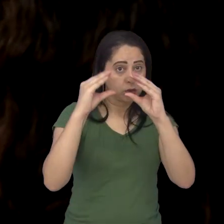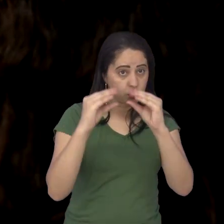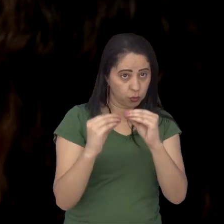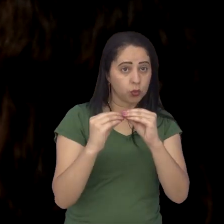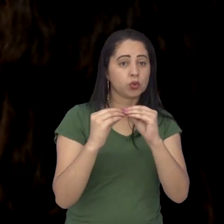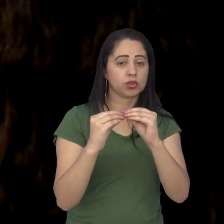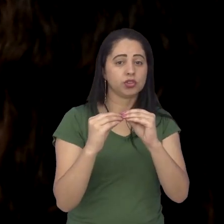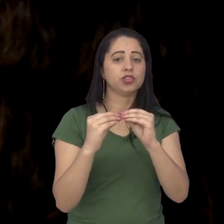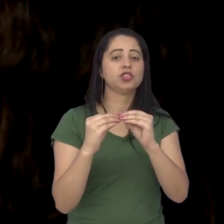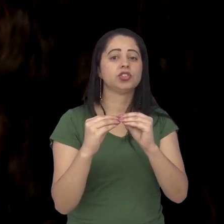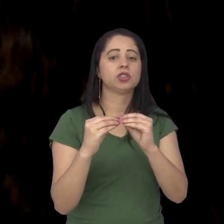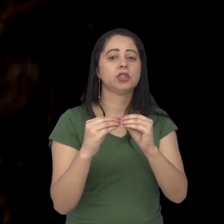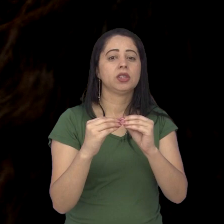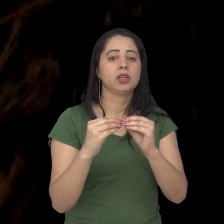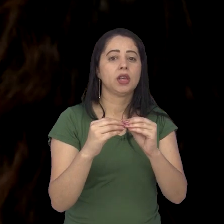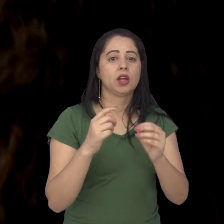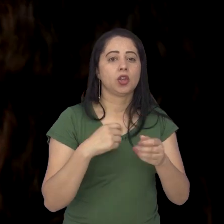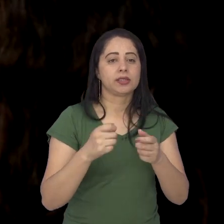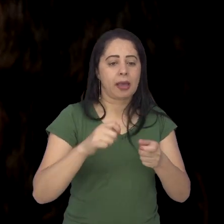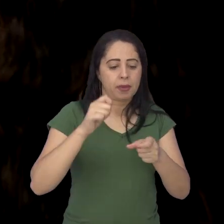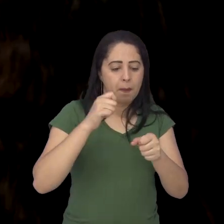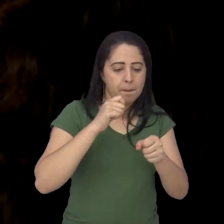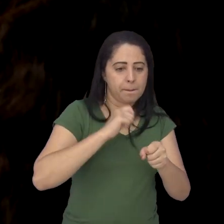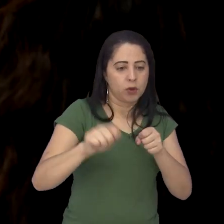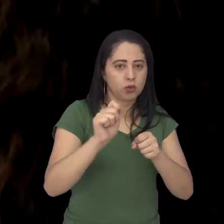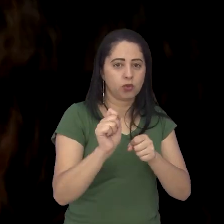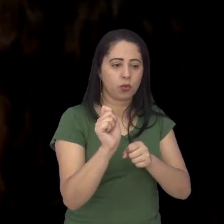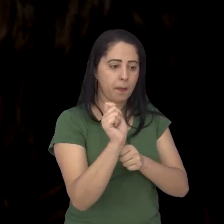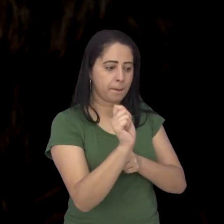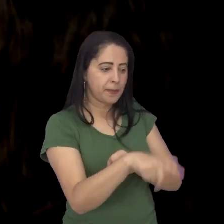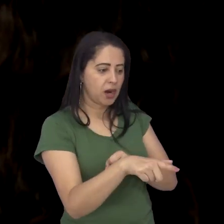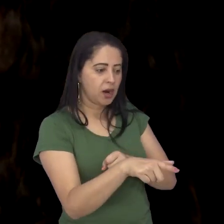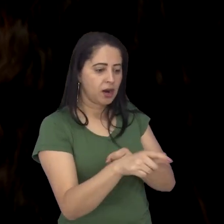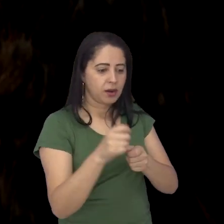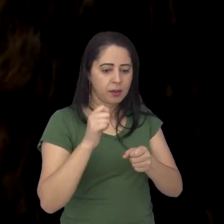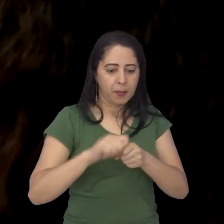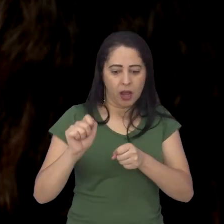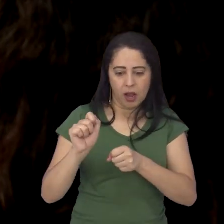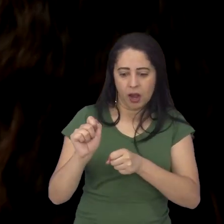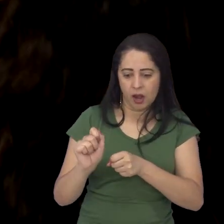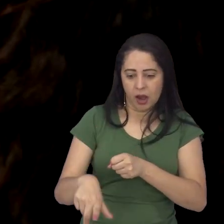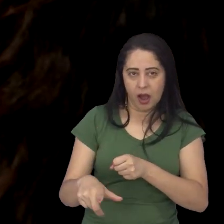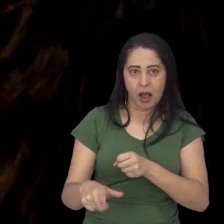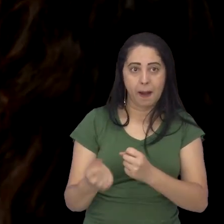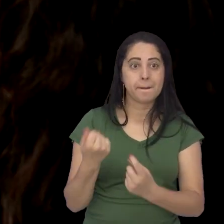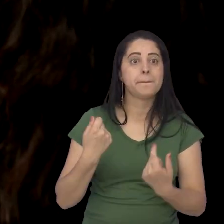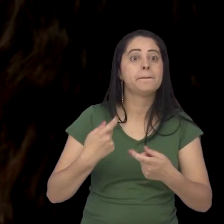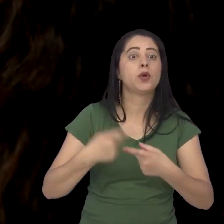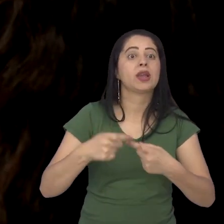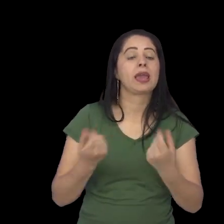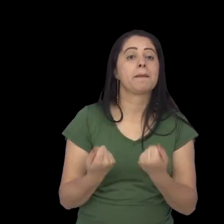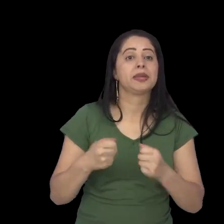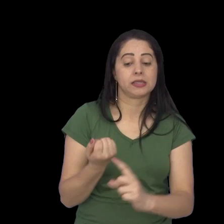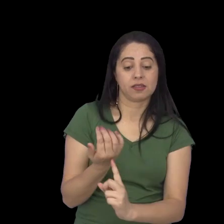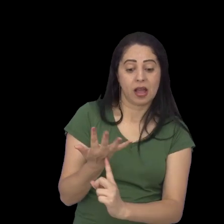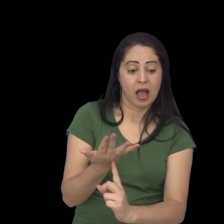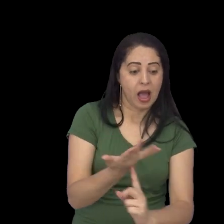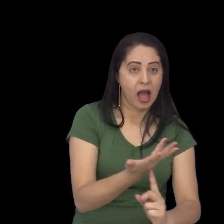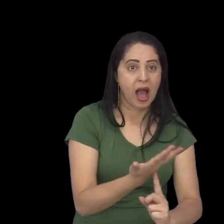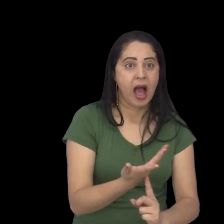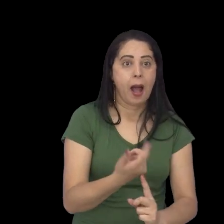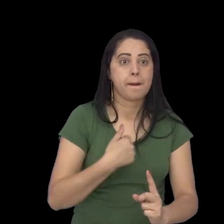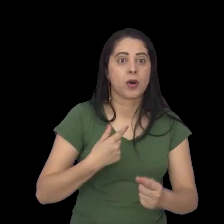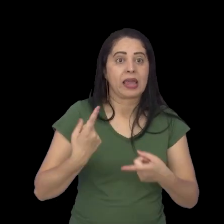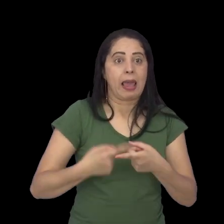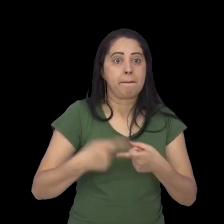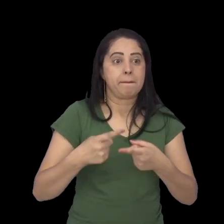noite, né, chegar em casa, vinha riscando fósforo e jogando fósforo aceso no chão para não pisar em cobra. Nossa. Quando eu era pequenininha, eu quase pisei